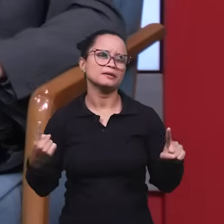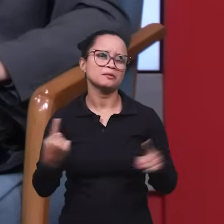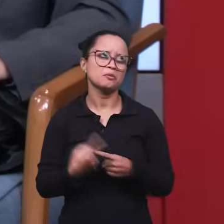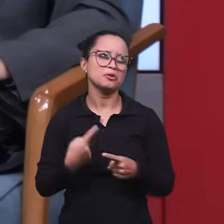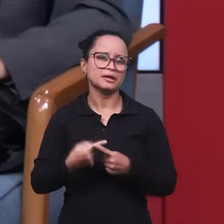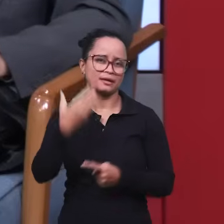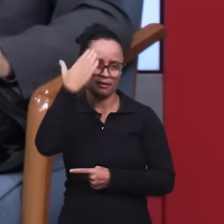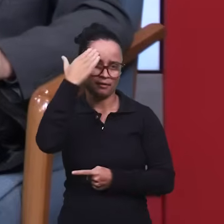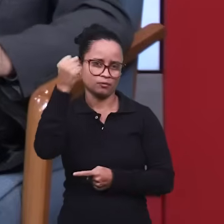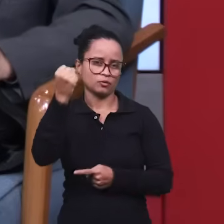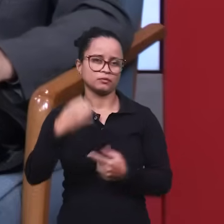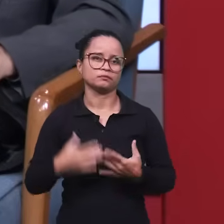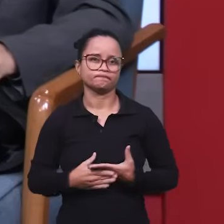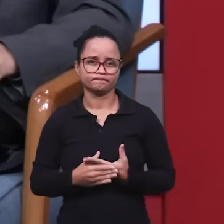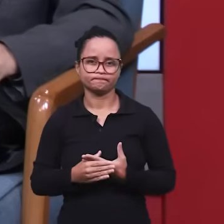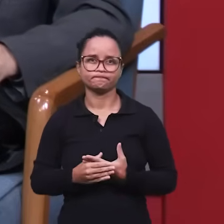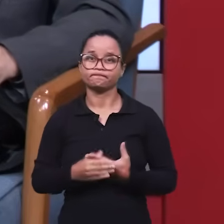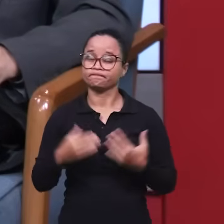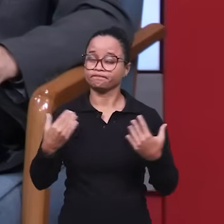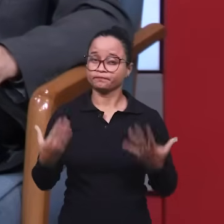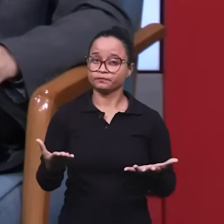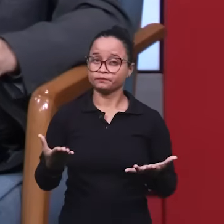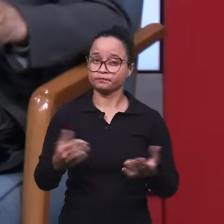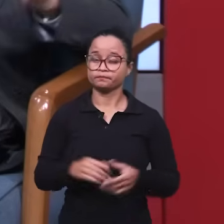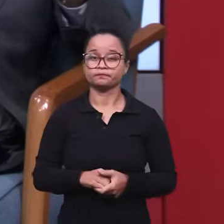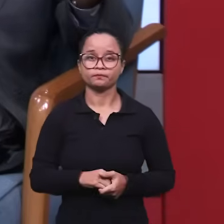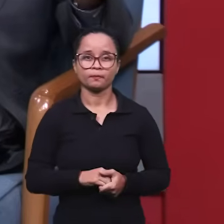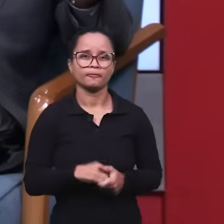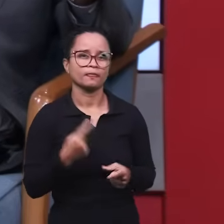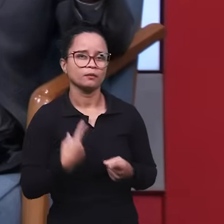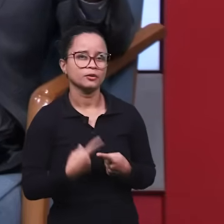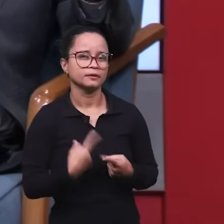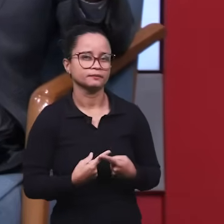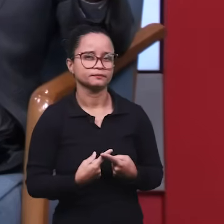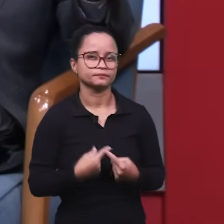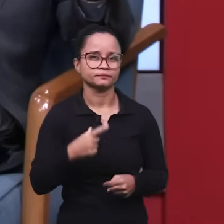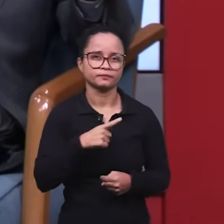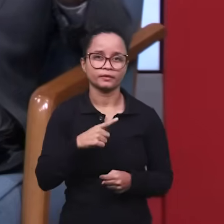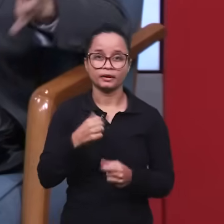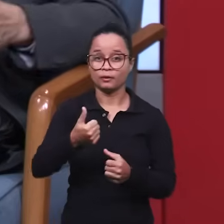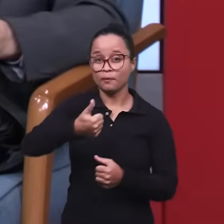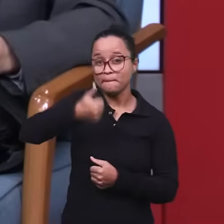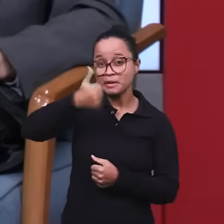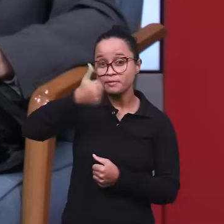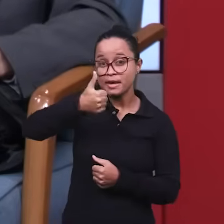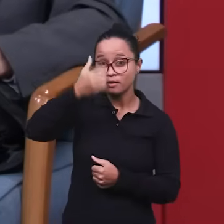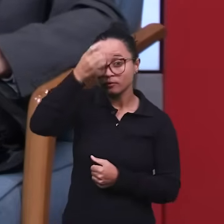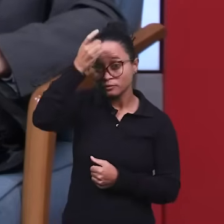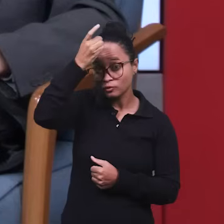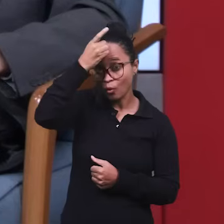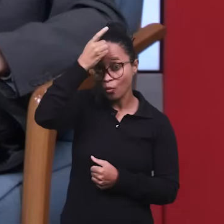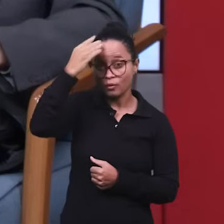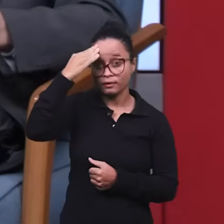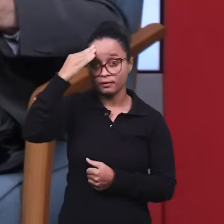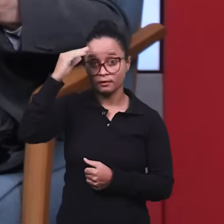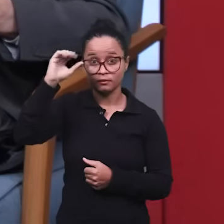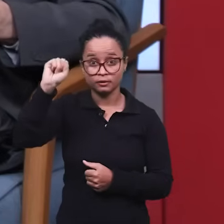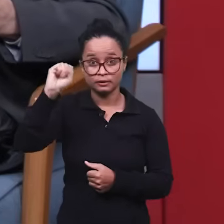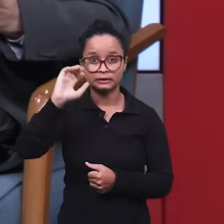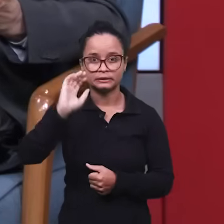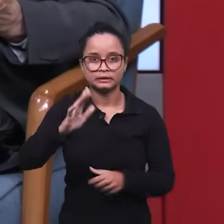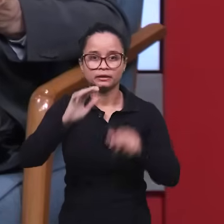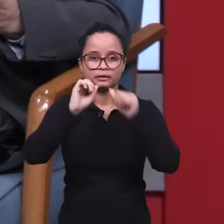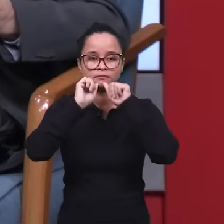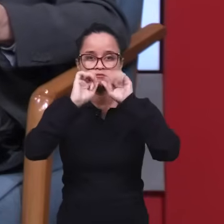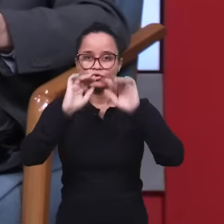Mas por que o dom de sabedoria? Ele é colocado no primeiro. A sabedoria